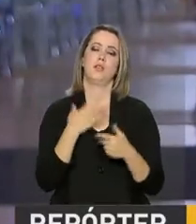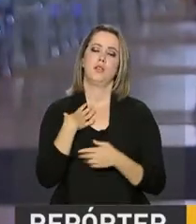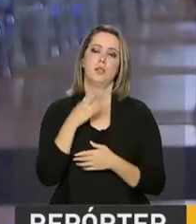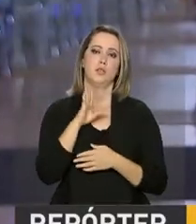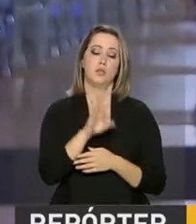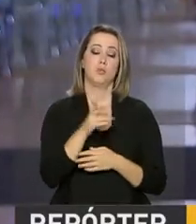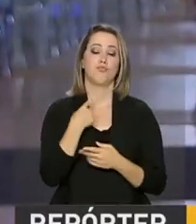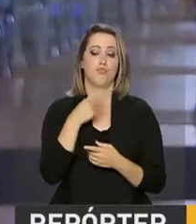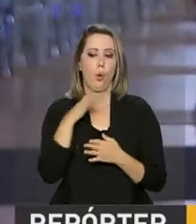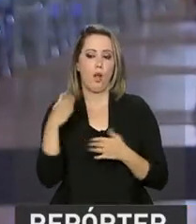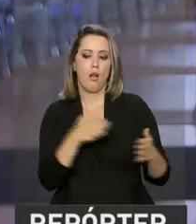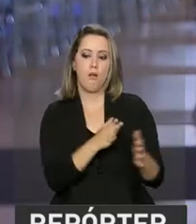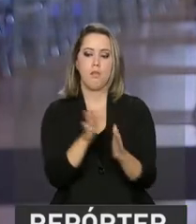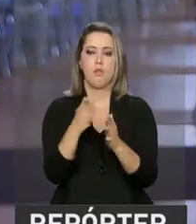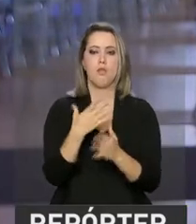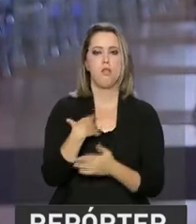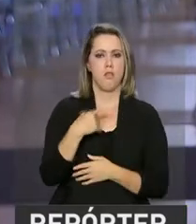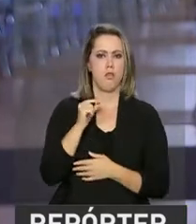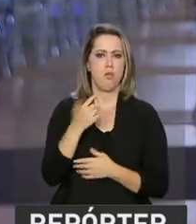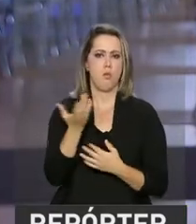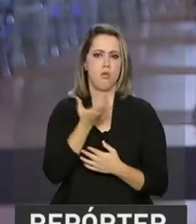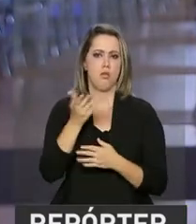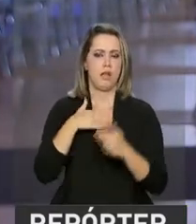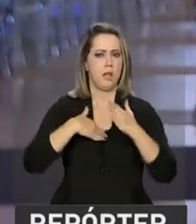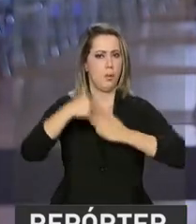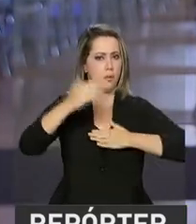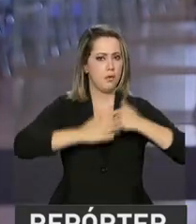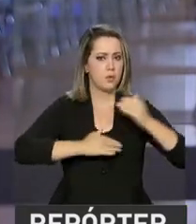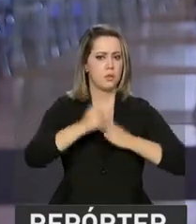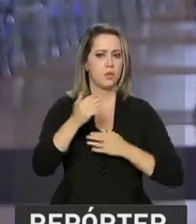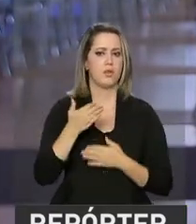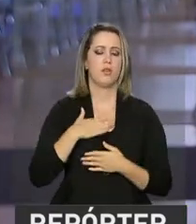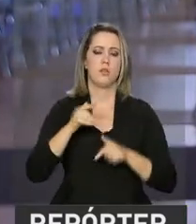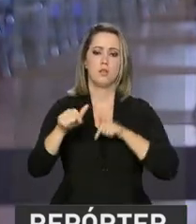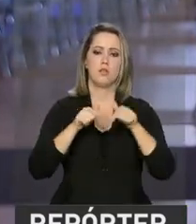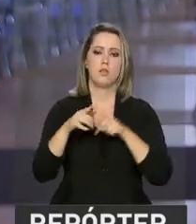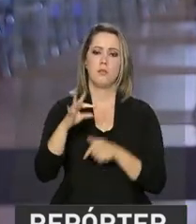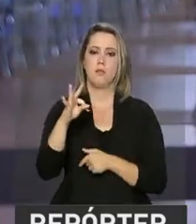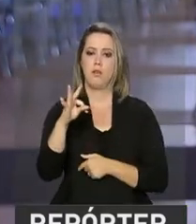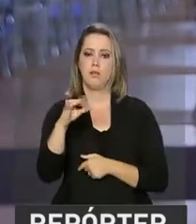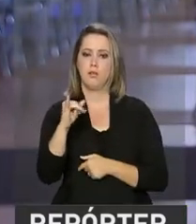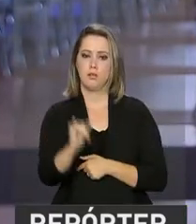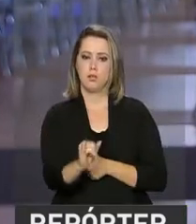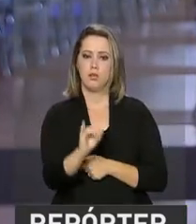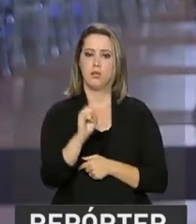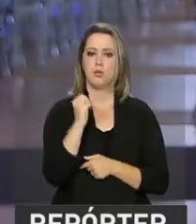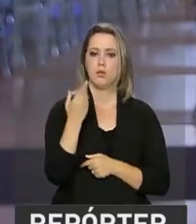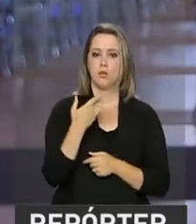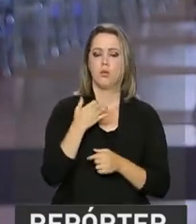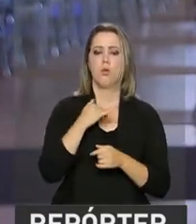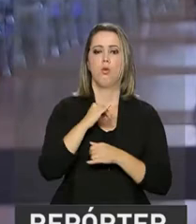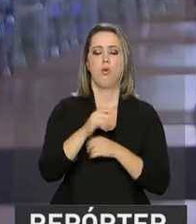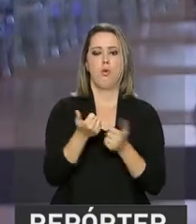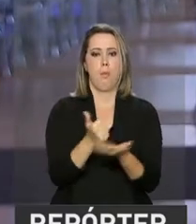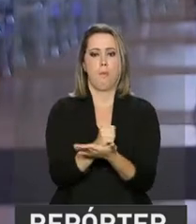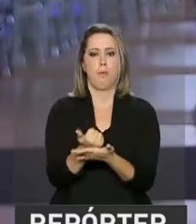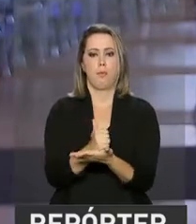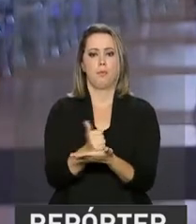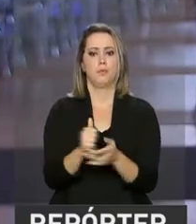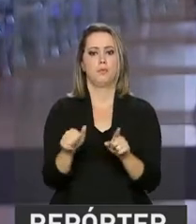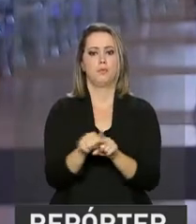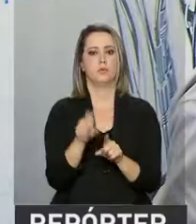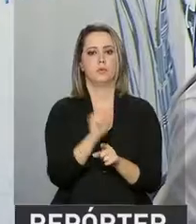seguir minha vocação. Digamos, na área que eu trabalho, na área de TI, ou se não, alguma área de desenvolvimento de jogos, que é o que eu estou